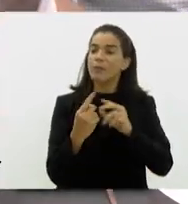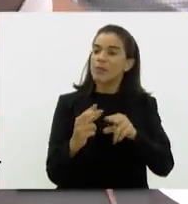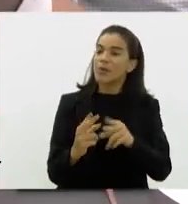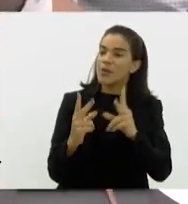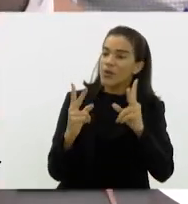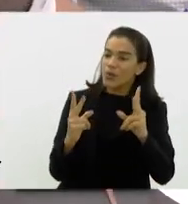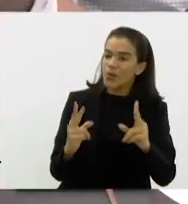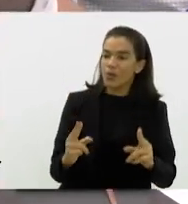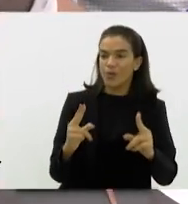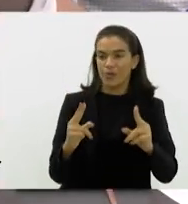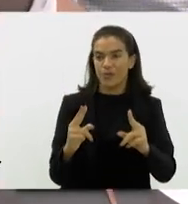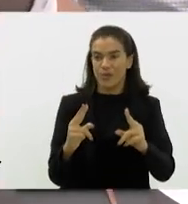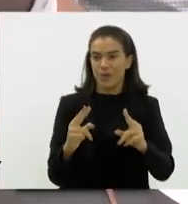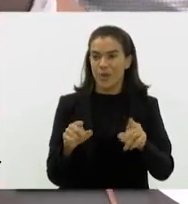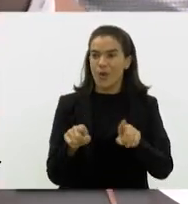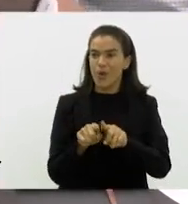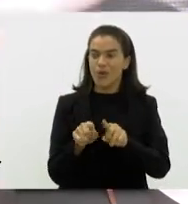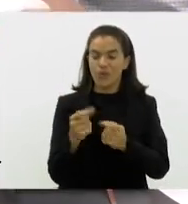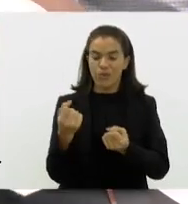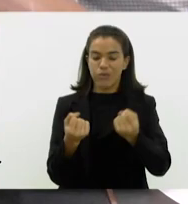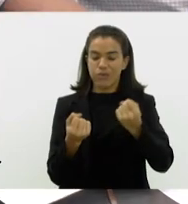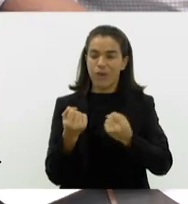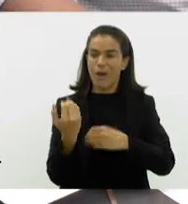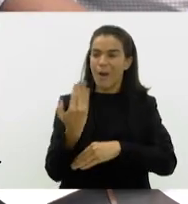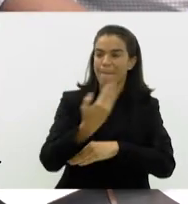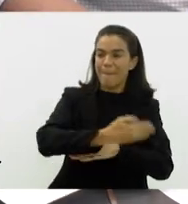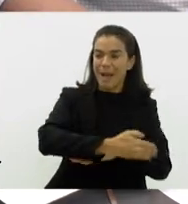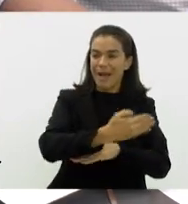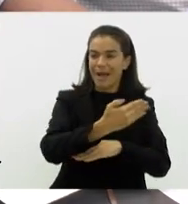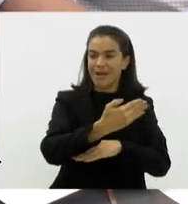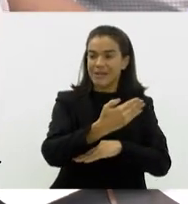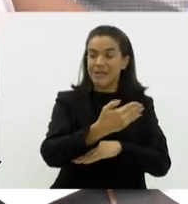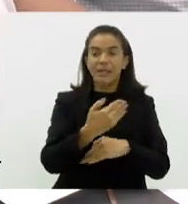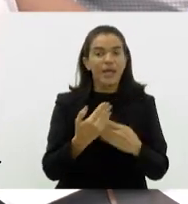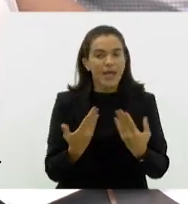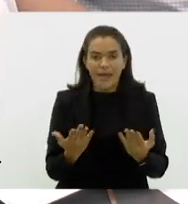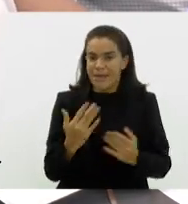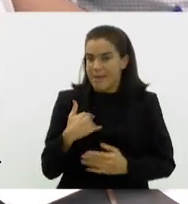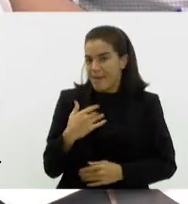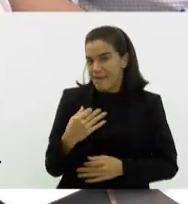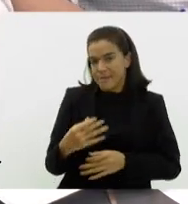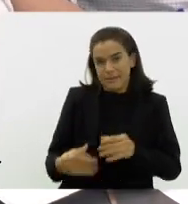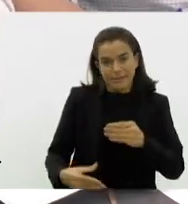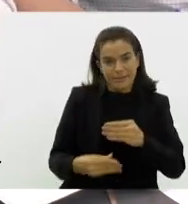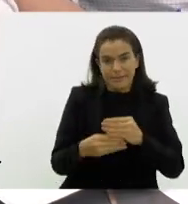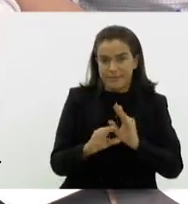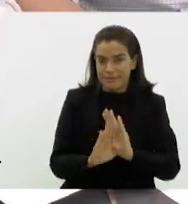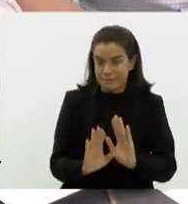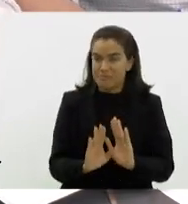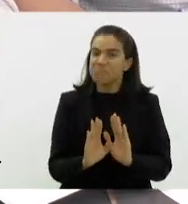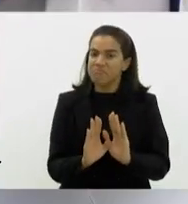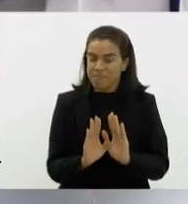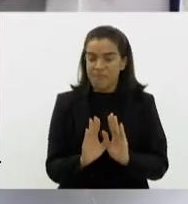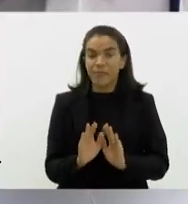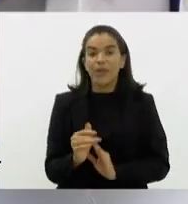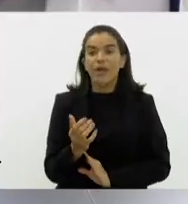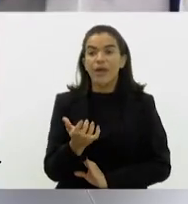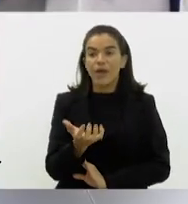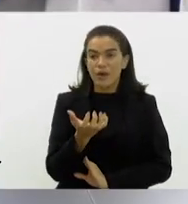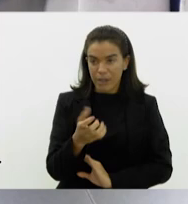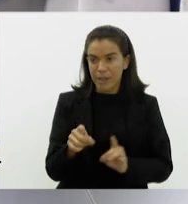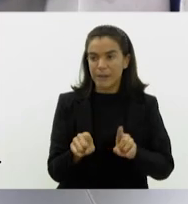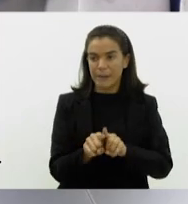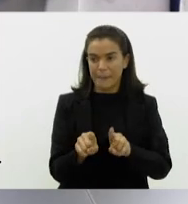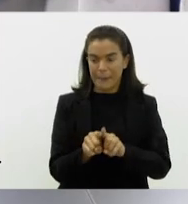como o da Blitz, que é até muito mais ampla. Era essa a consideração que eu queria colocar. Não, pertinente das eu queria fazer também